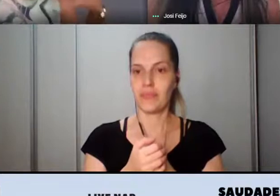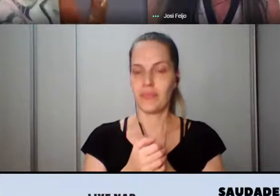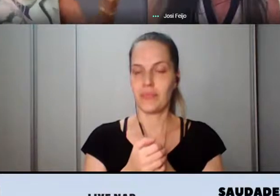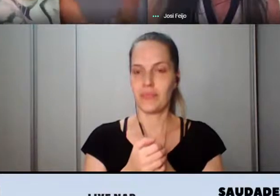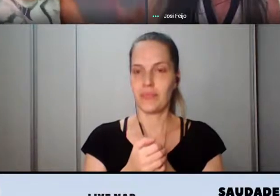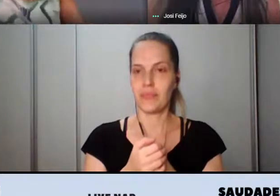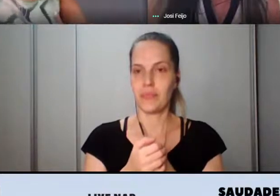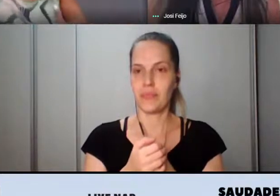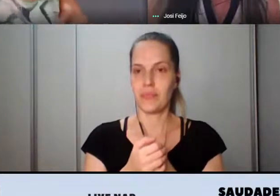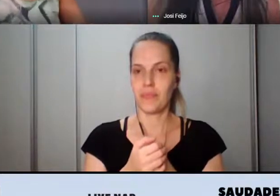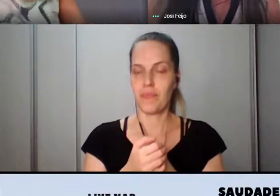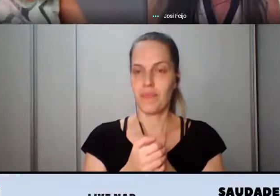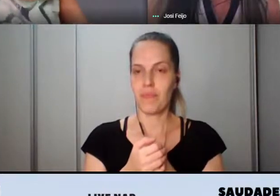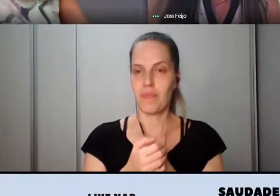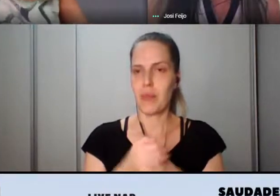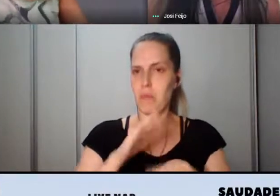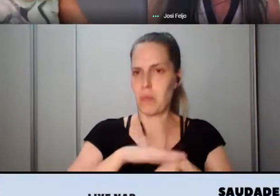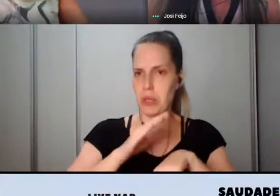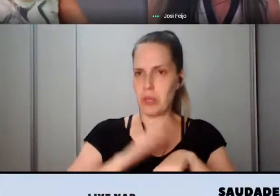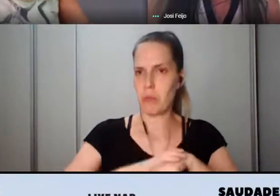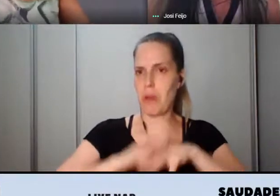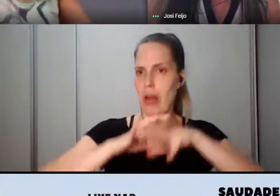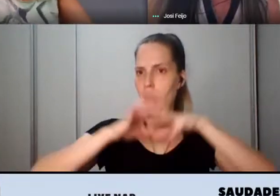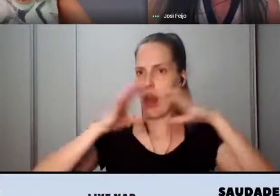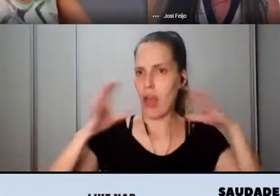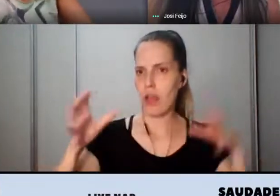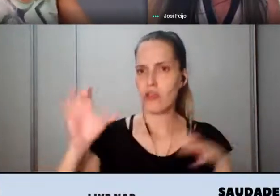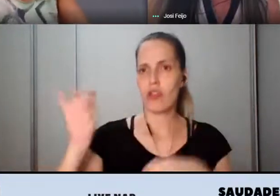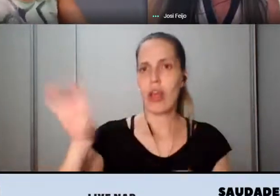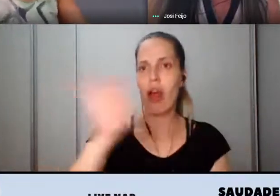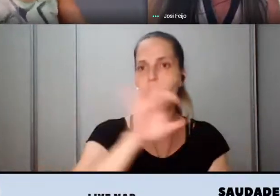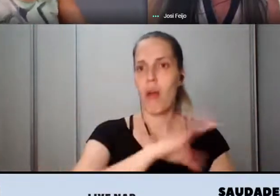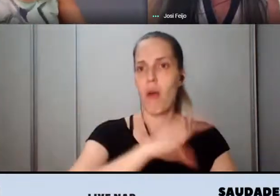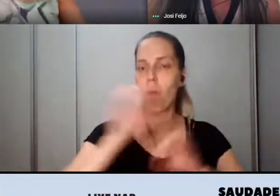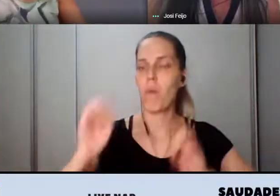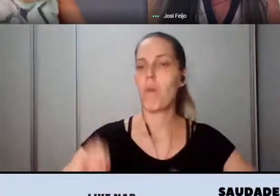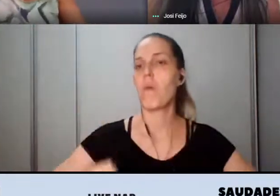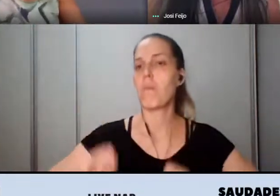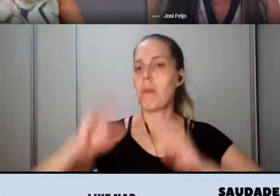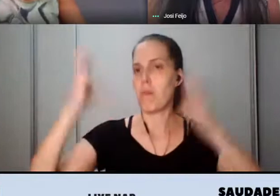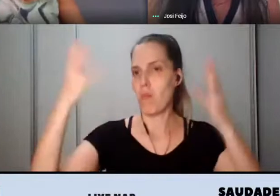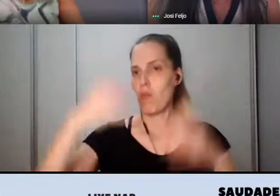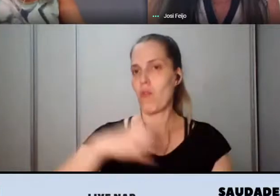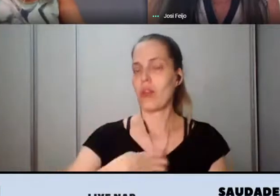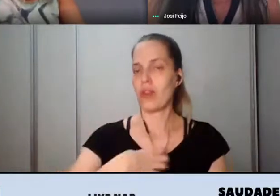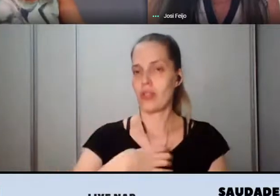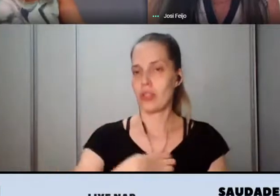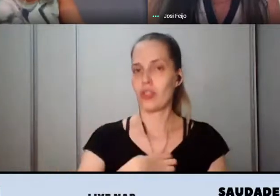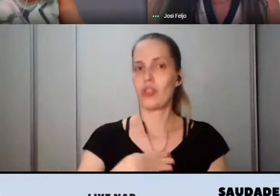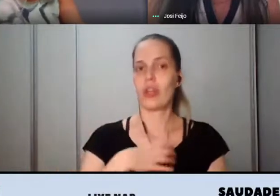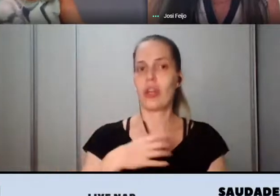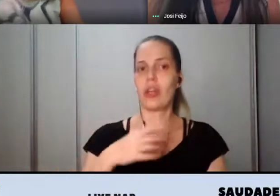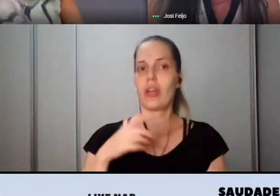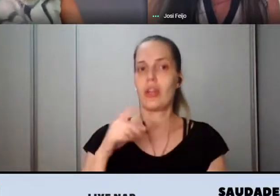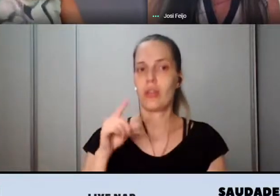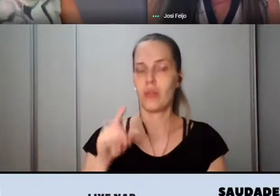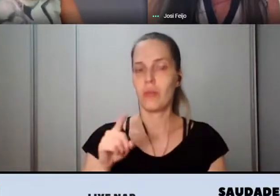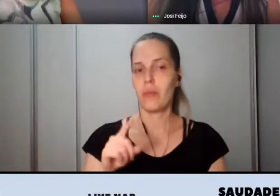momentos grandiosos, e bom, cada um comemora também da forma que achar que fica, né, que faz sentido para si,